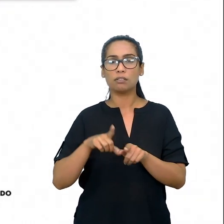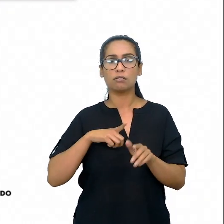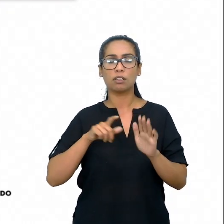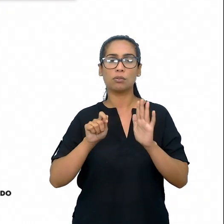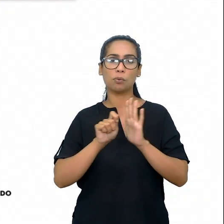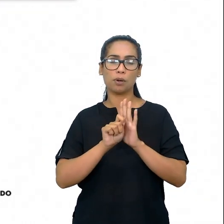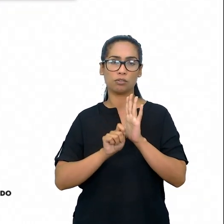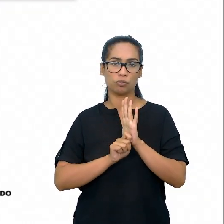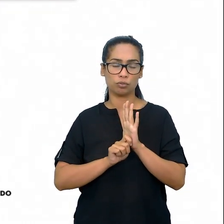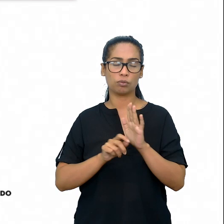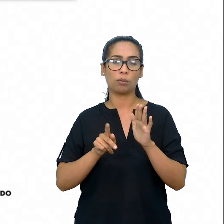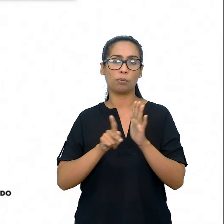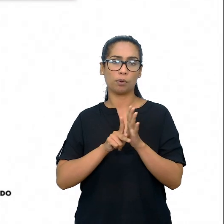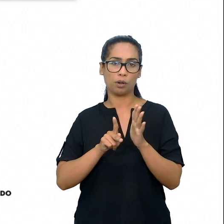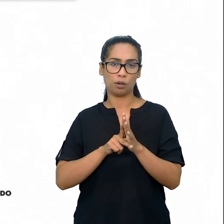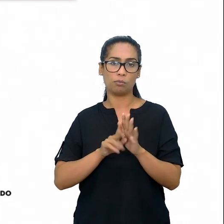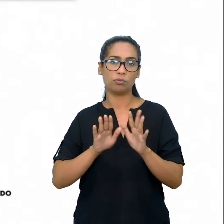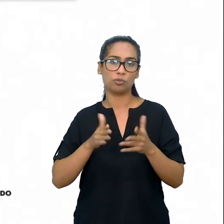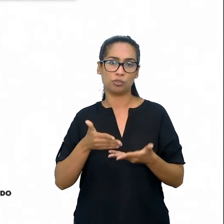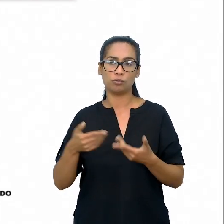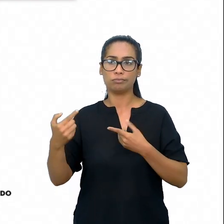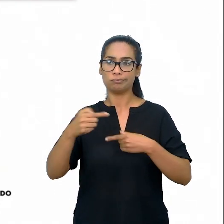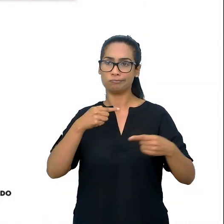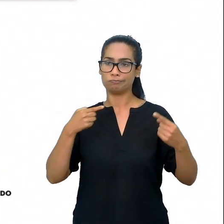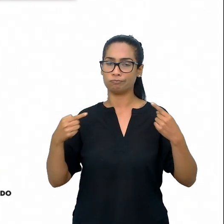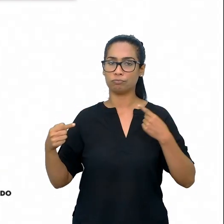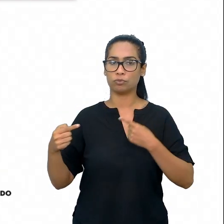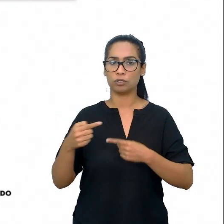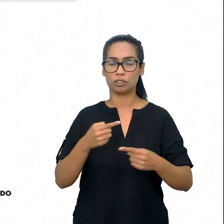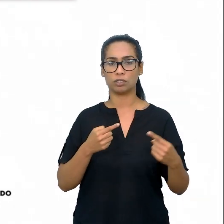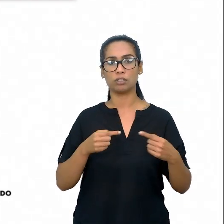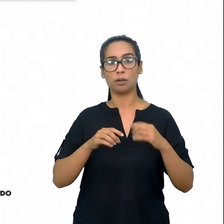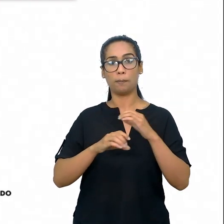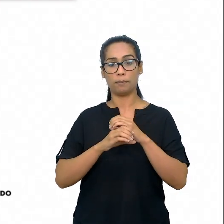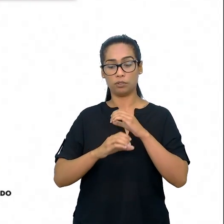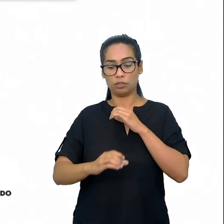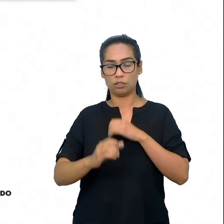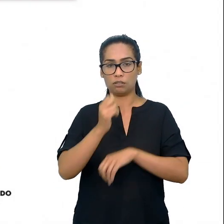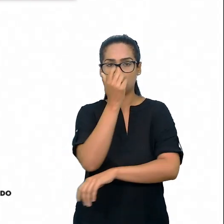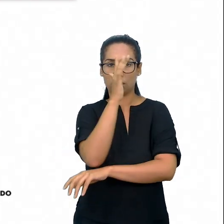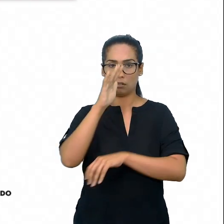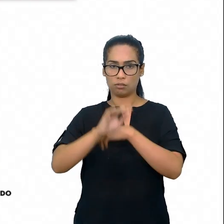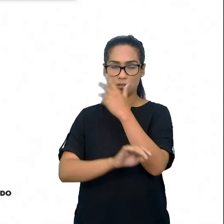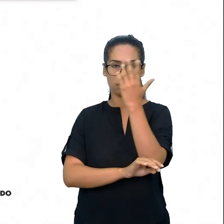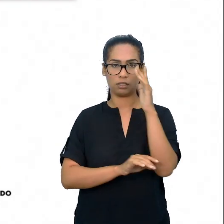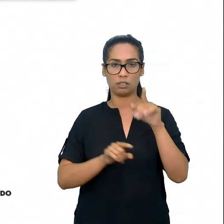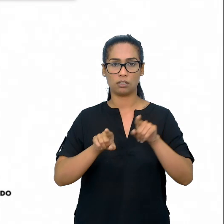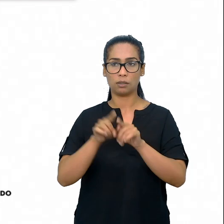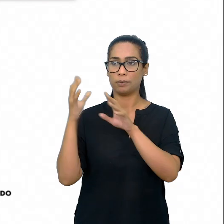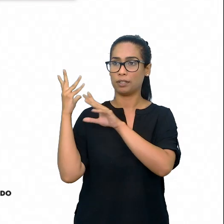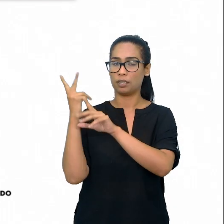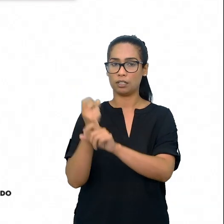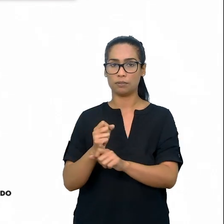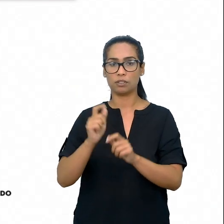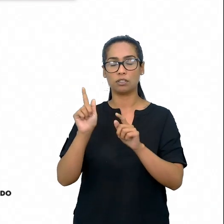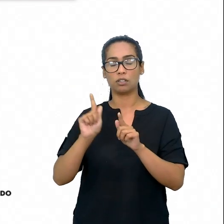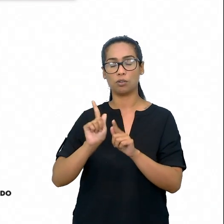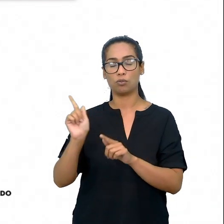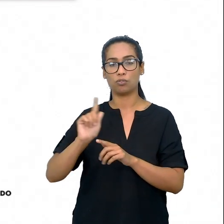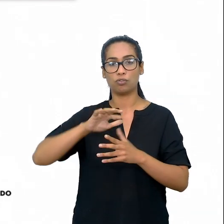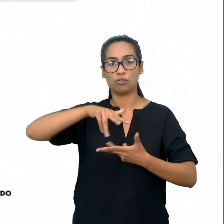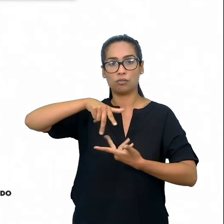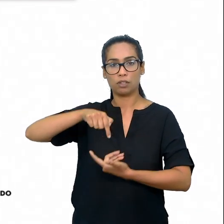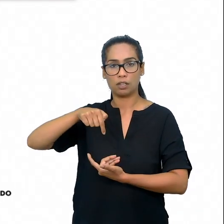discute a interdisciplinaridade voltada para a área de ciências da natureza, né, composto aí por uma revisão bibliográfica que